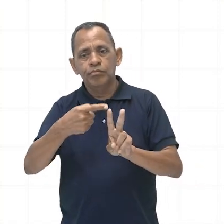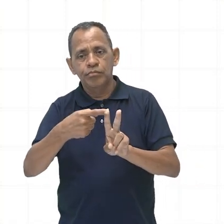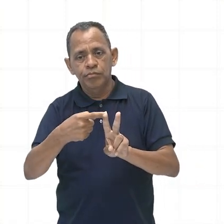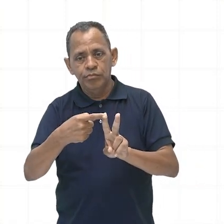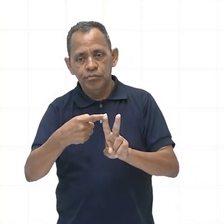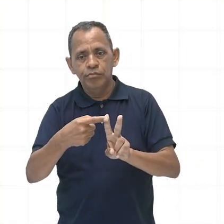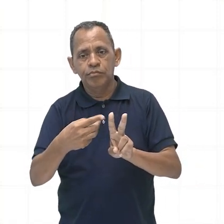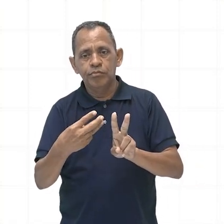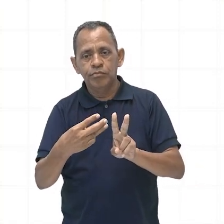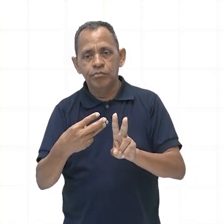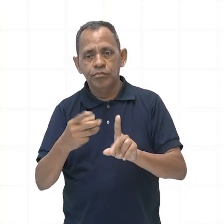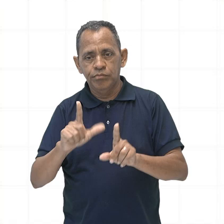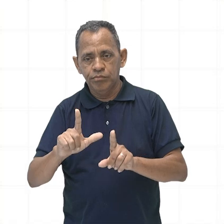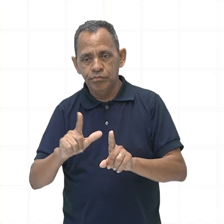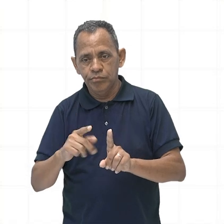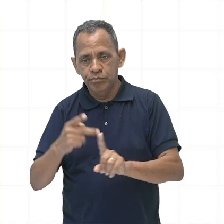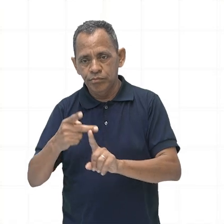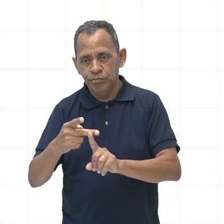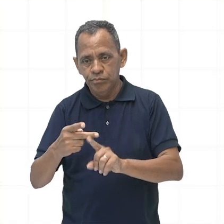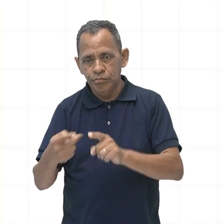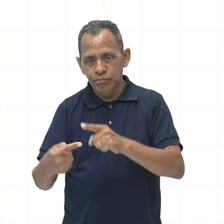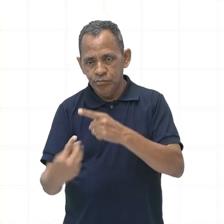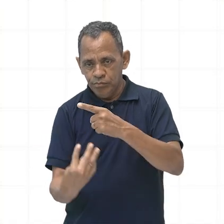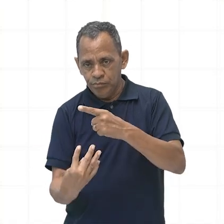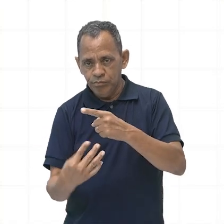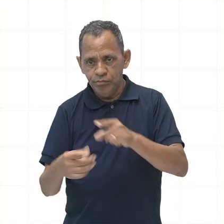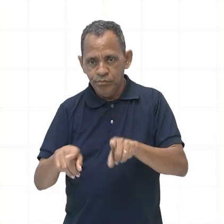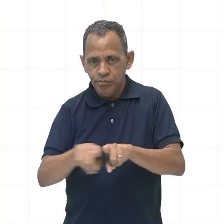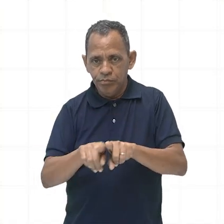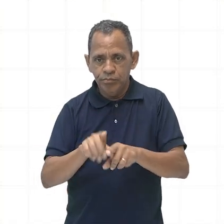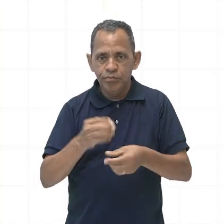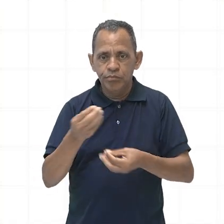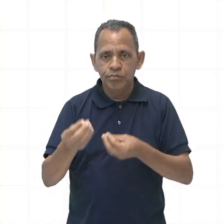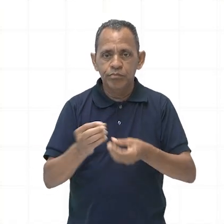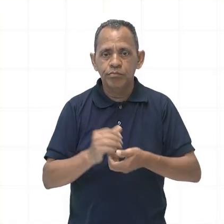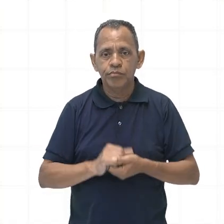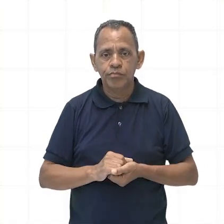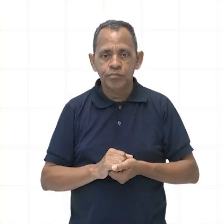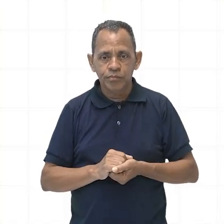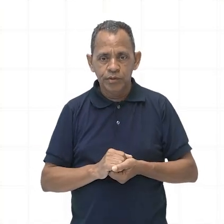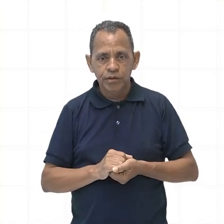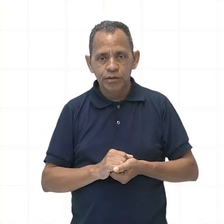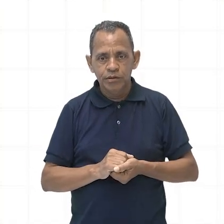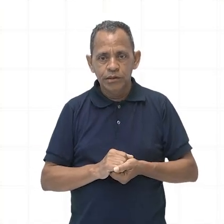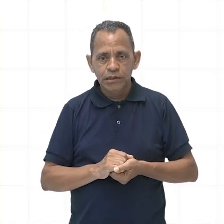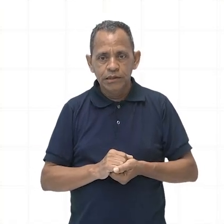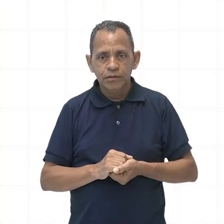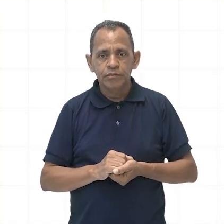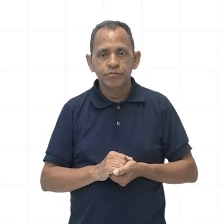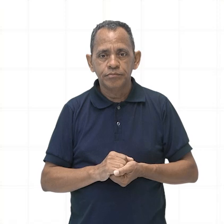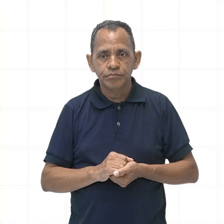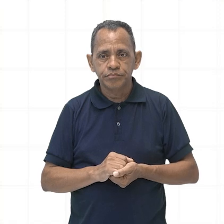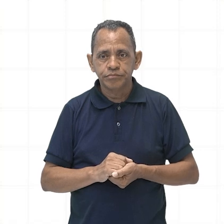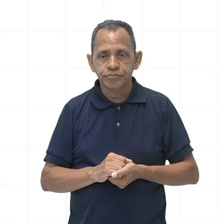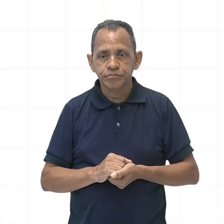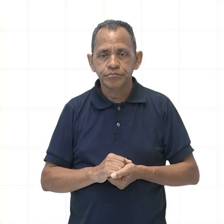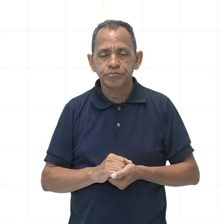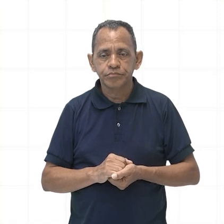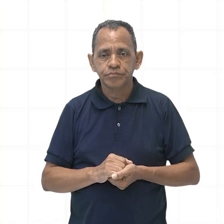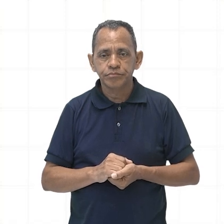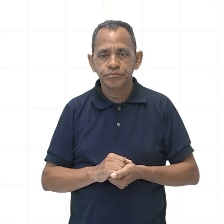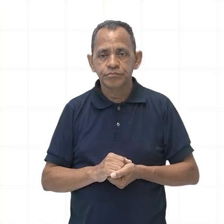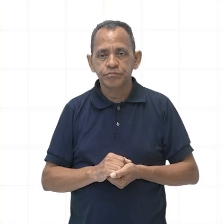sobre 4. E aí, a gente consegue tirar esse Lzinho, né? Olha só, ele fica aqui do lado de fora, a gente tira ele do